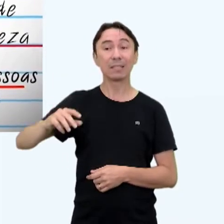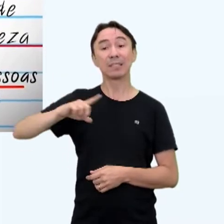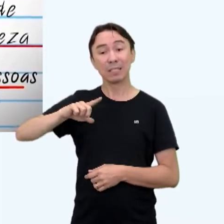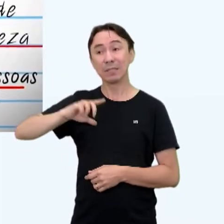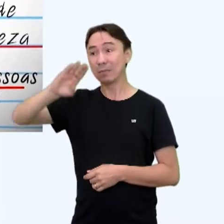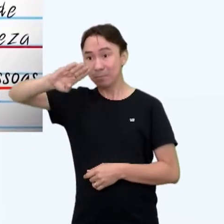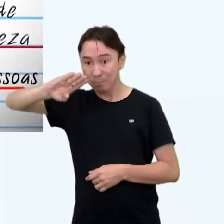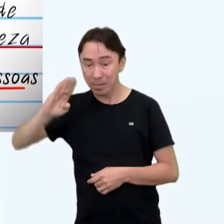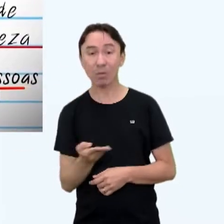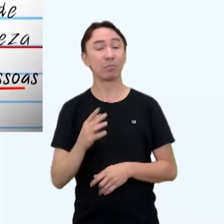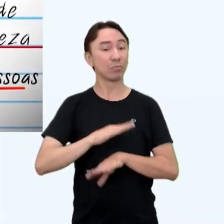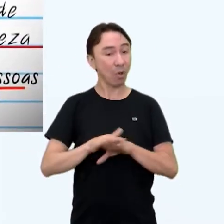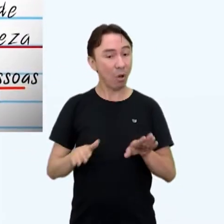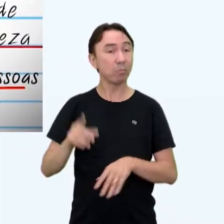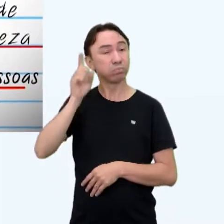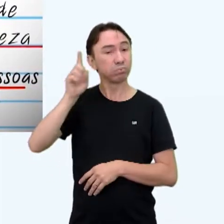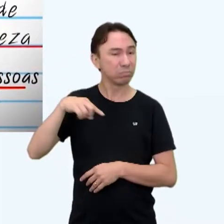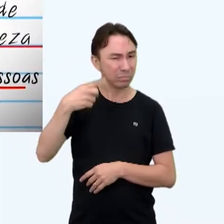viver com isso?